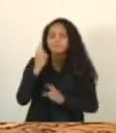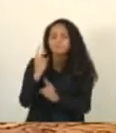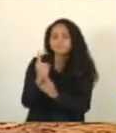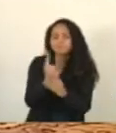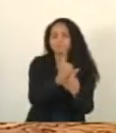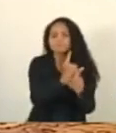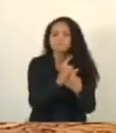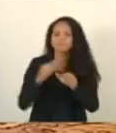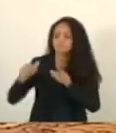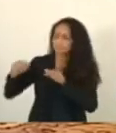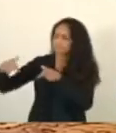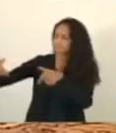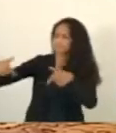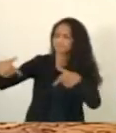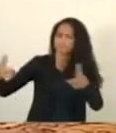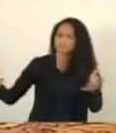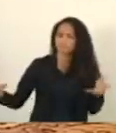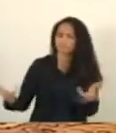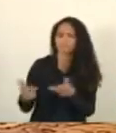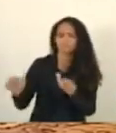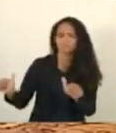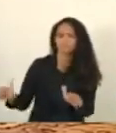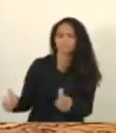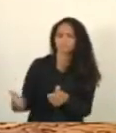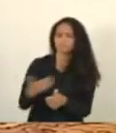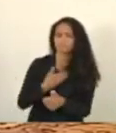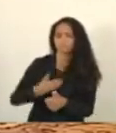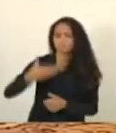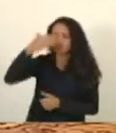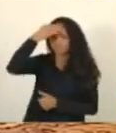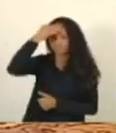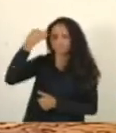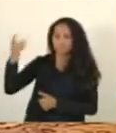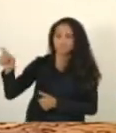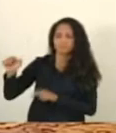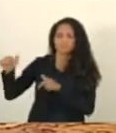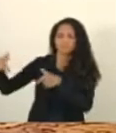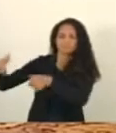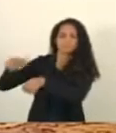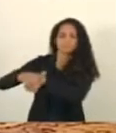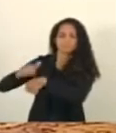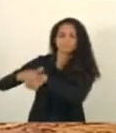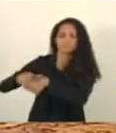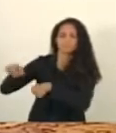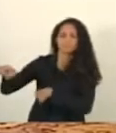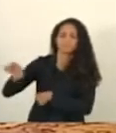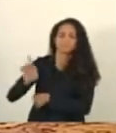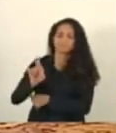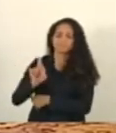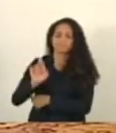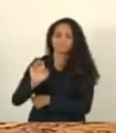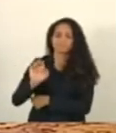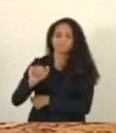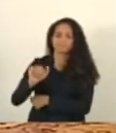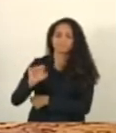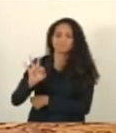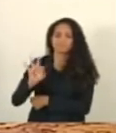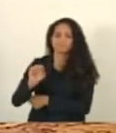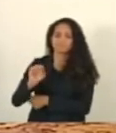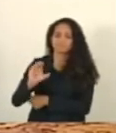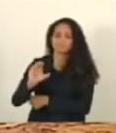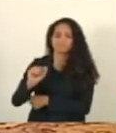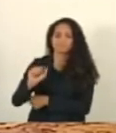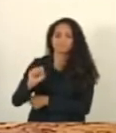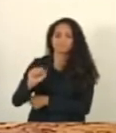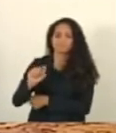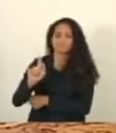reconhecer as ações extraordinárias que o governo do estado, na pessoa do seu governador, o governador Renato Casagrande, vem fazendo